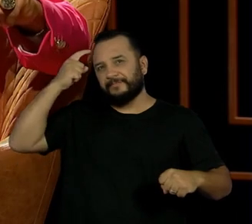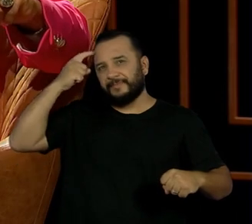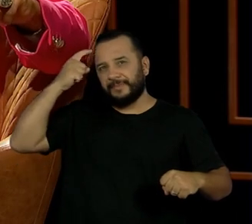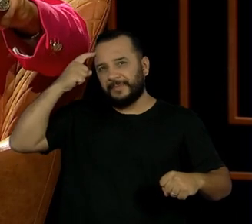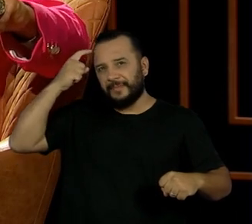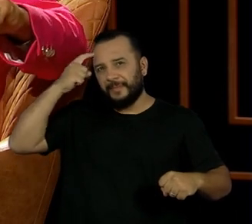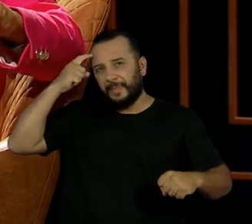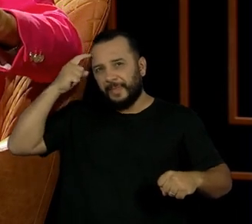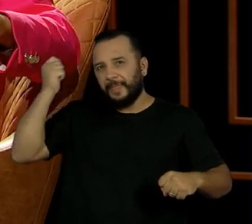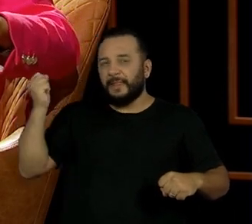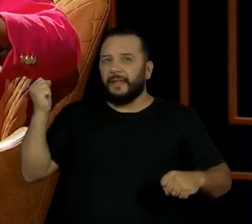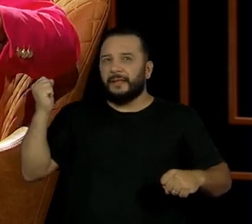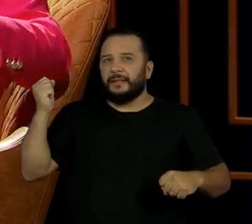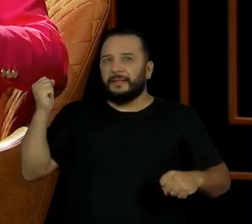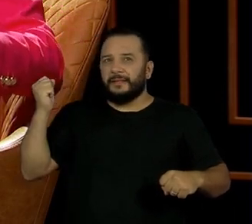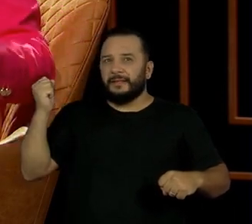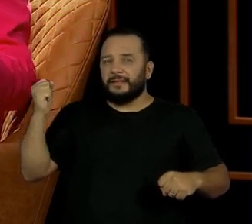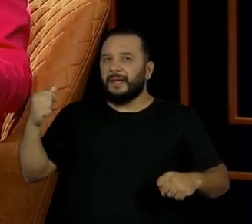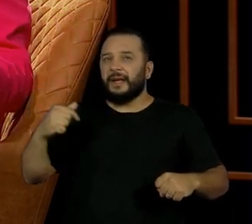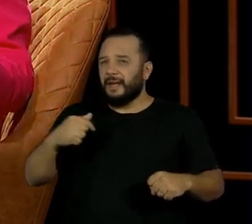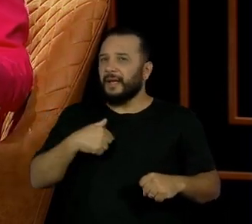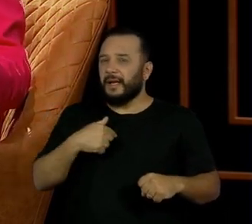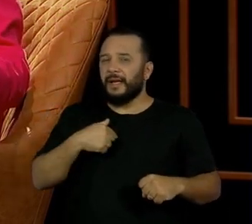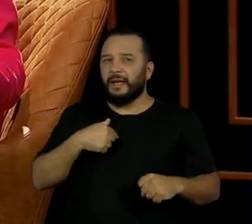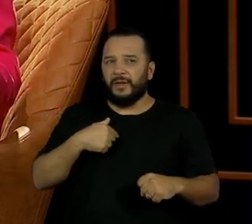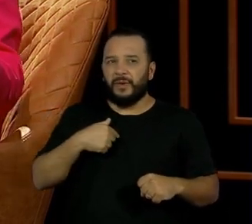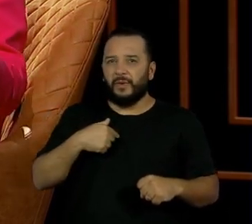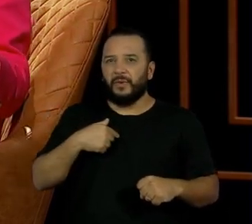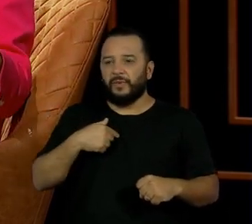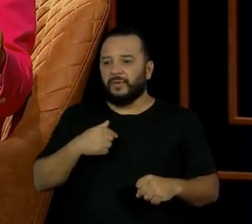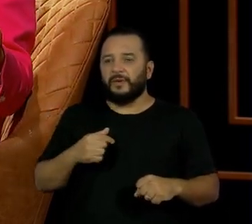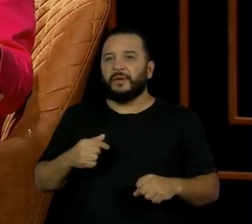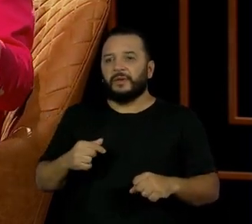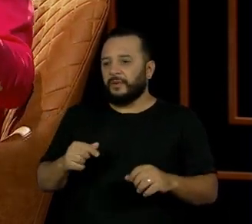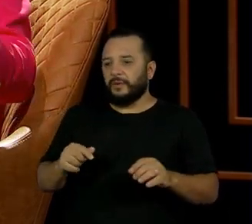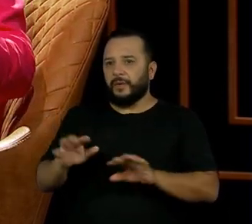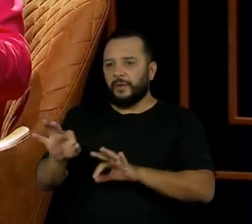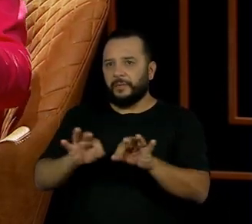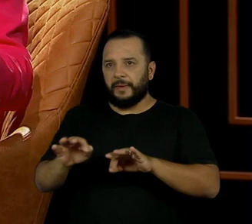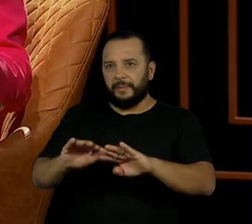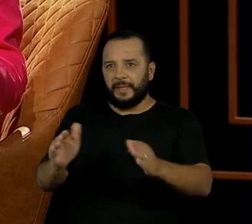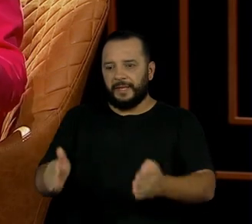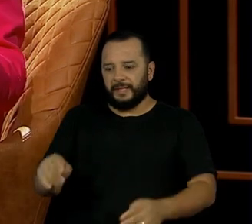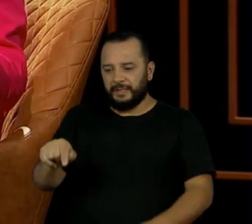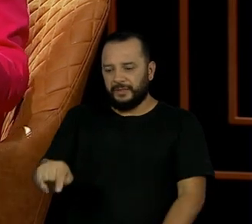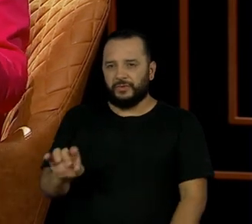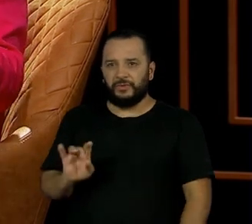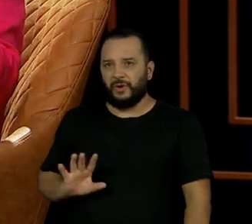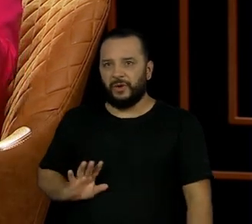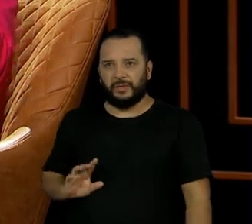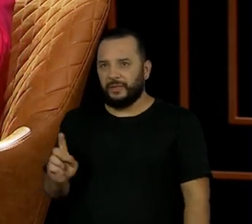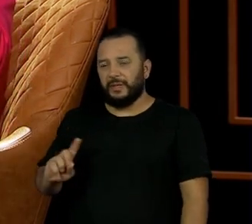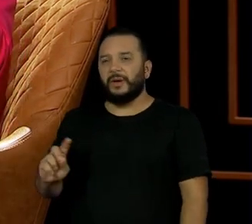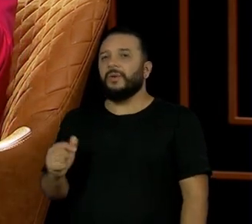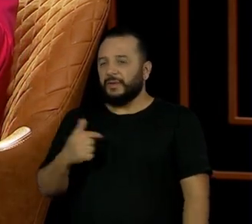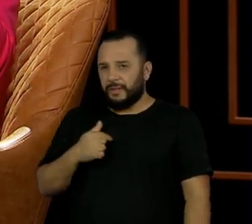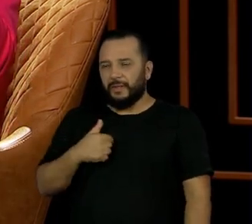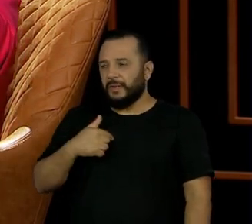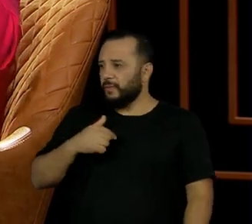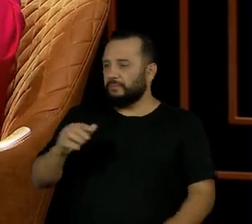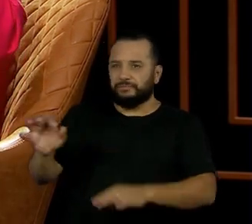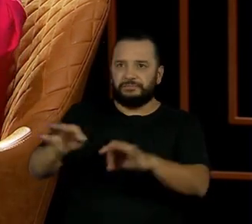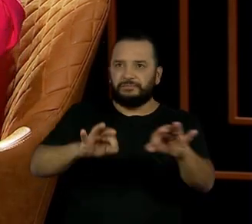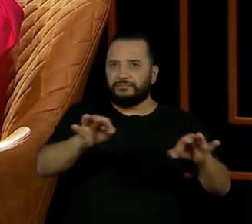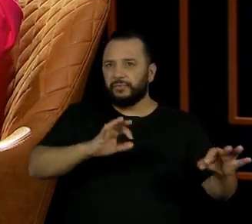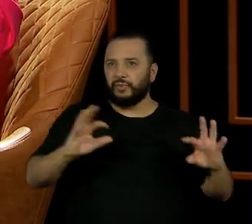eu eu não vim aqui só para colocar essa mesa aqui eu tô Além disso então é muito importante que